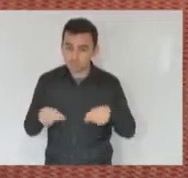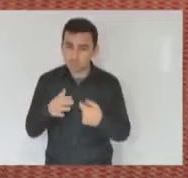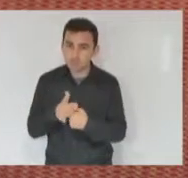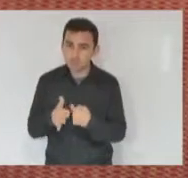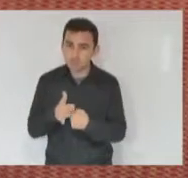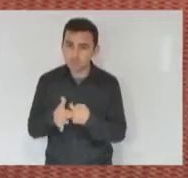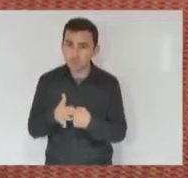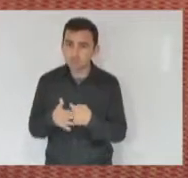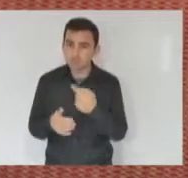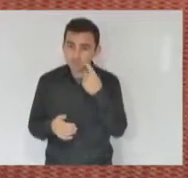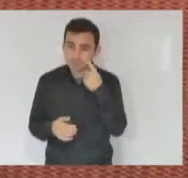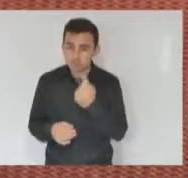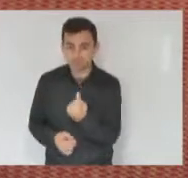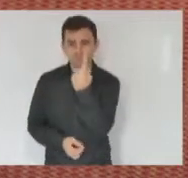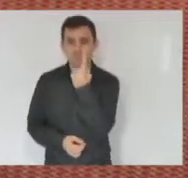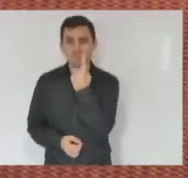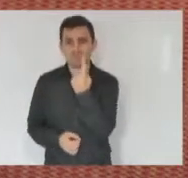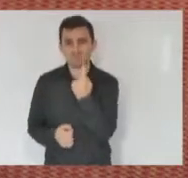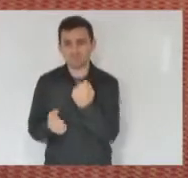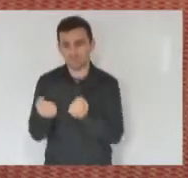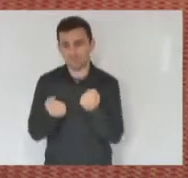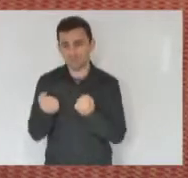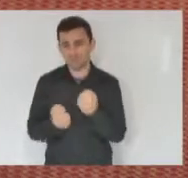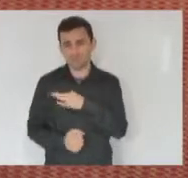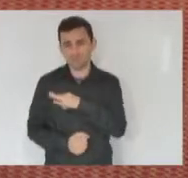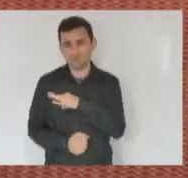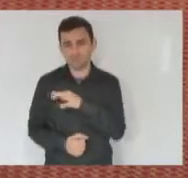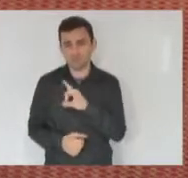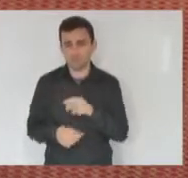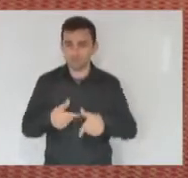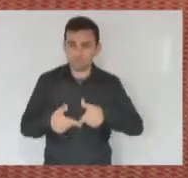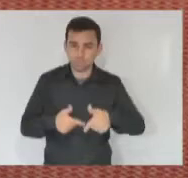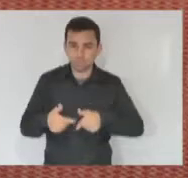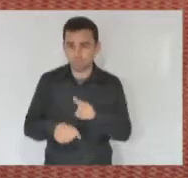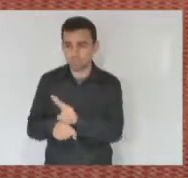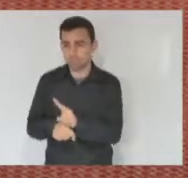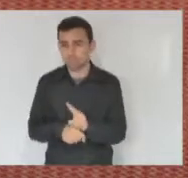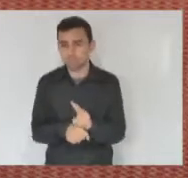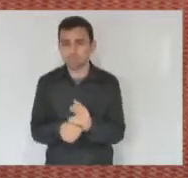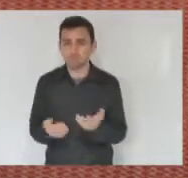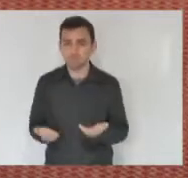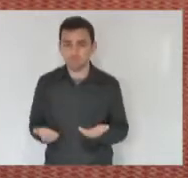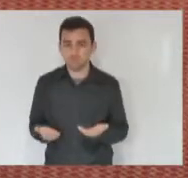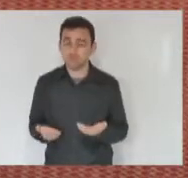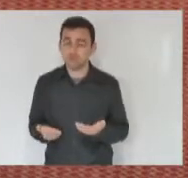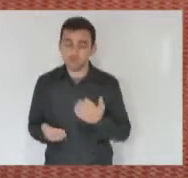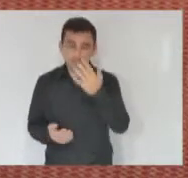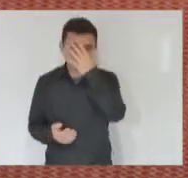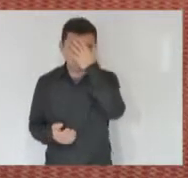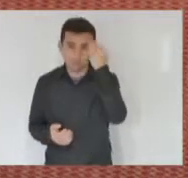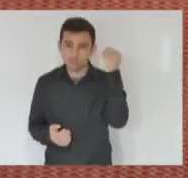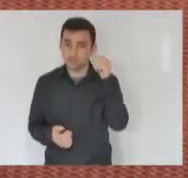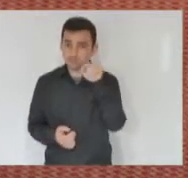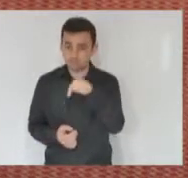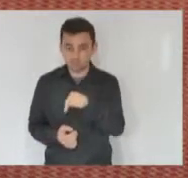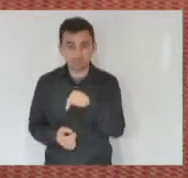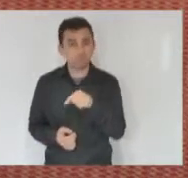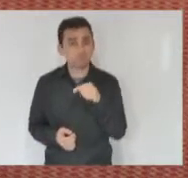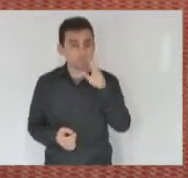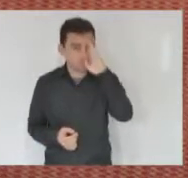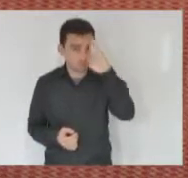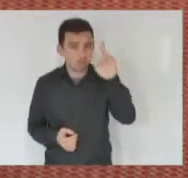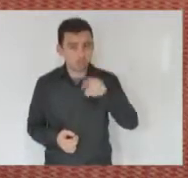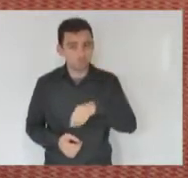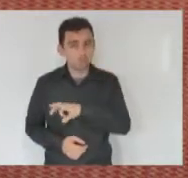de apenas uma única viatura trabalhando naquela região. Estamos esquecendo a atividade principal da Polícia Militar,